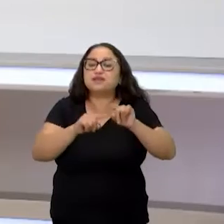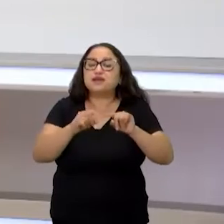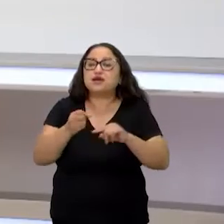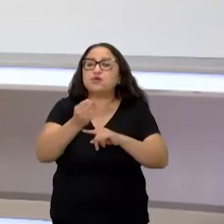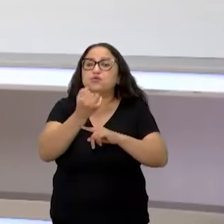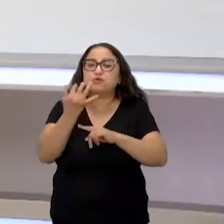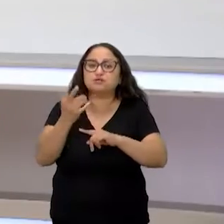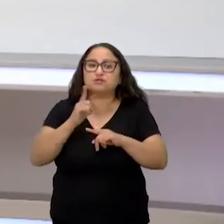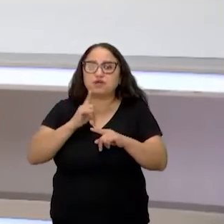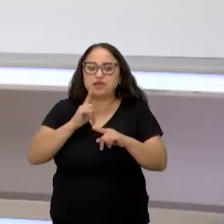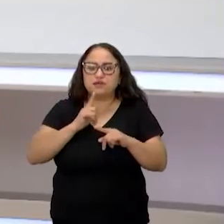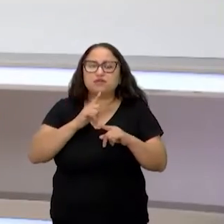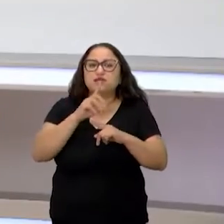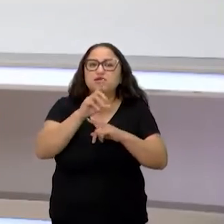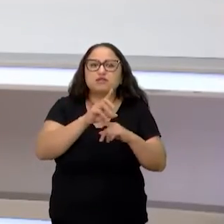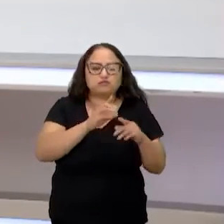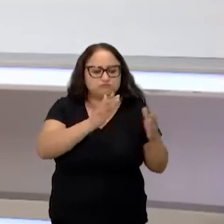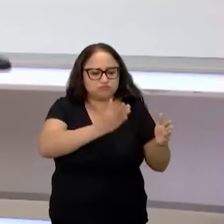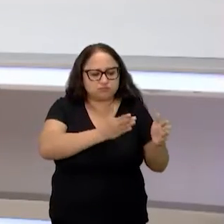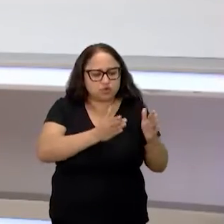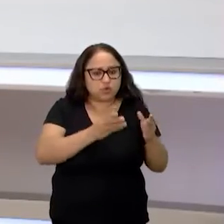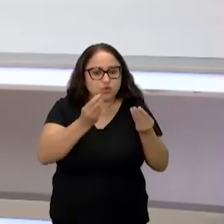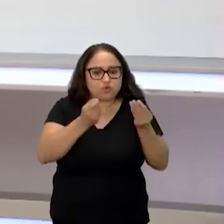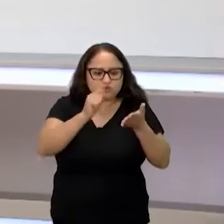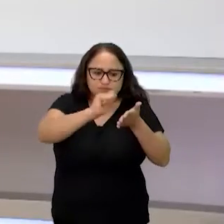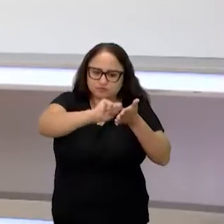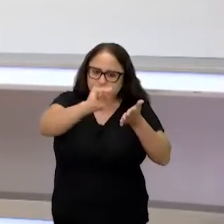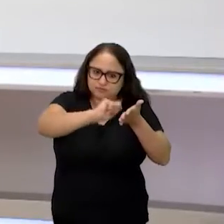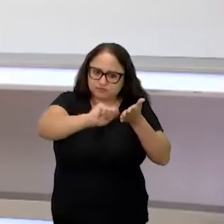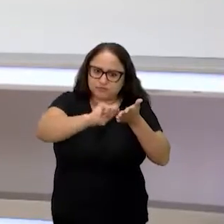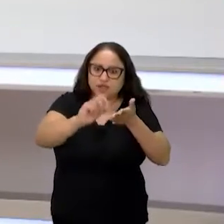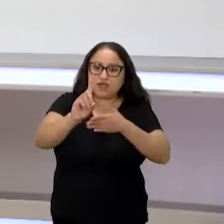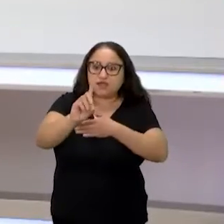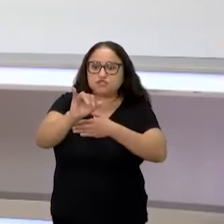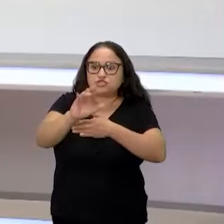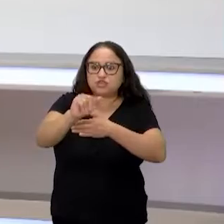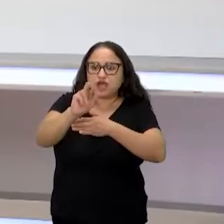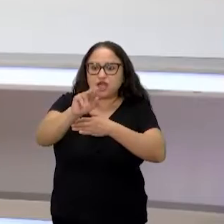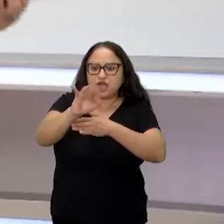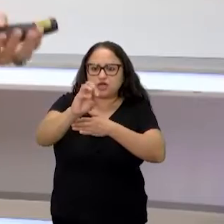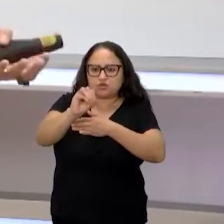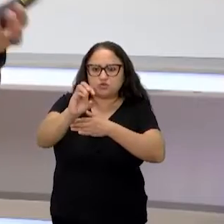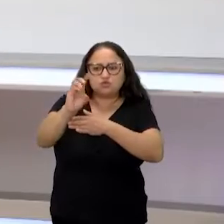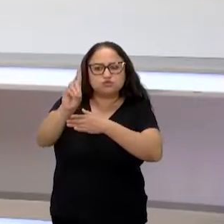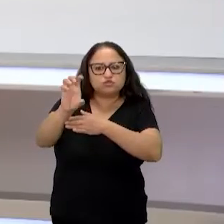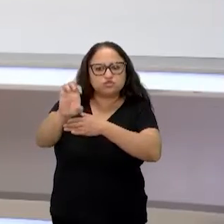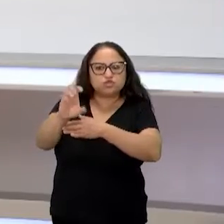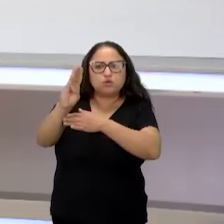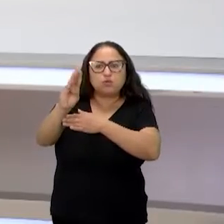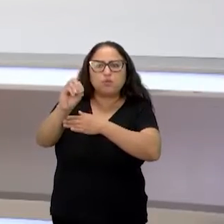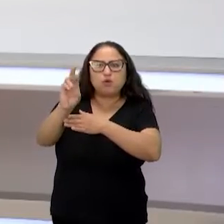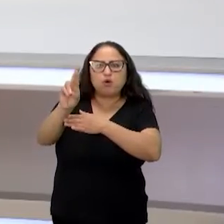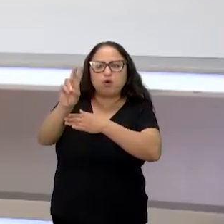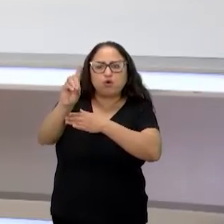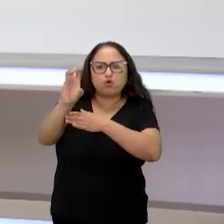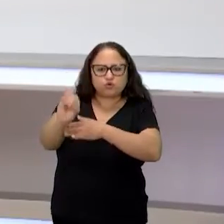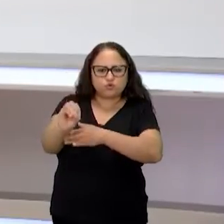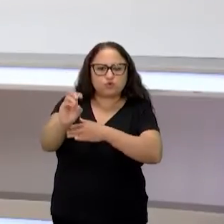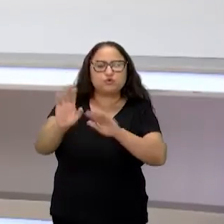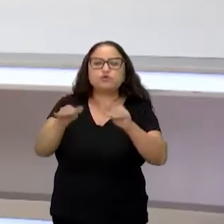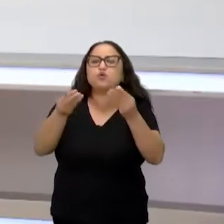diário de bordo, né, como se fosse aquele diário de bordo que a gente costuma fazer, né, num percurso que a gente está fazendo